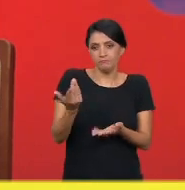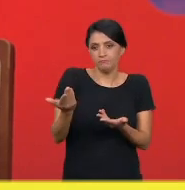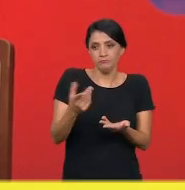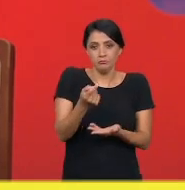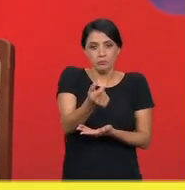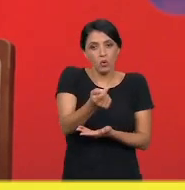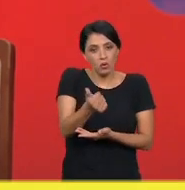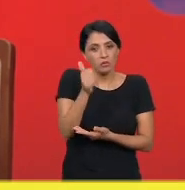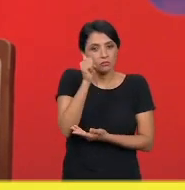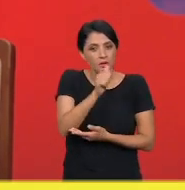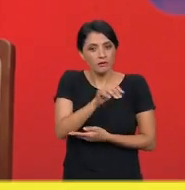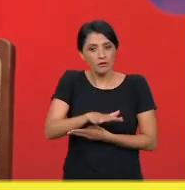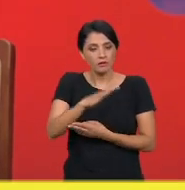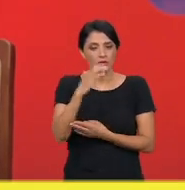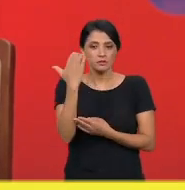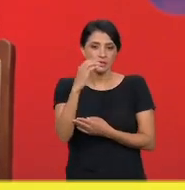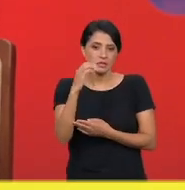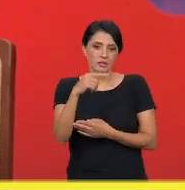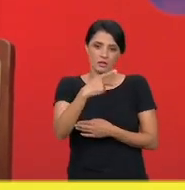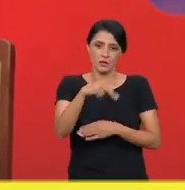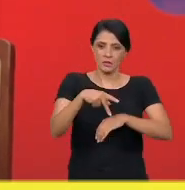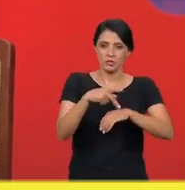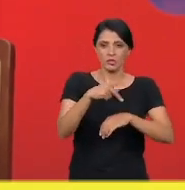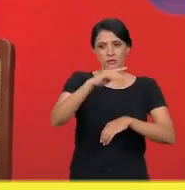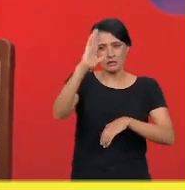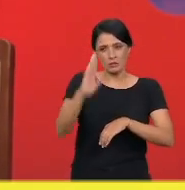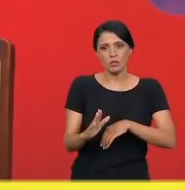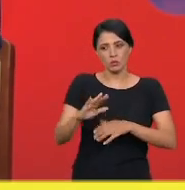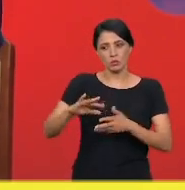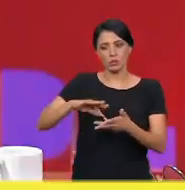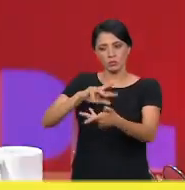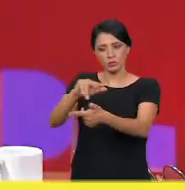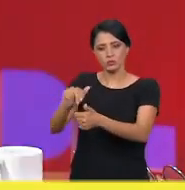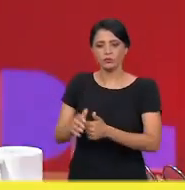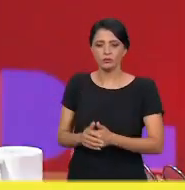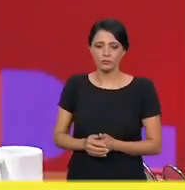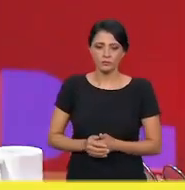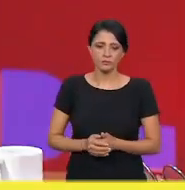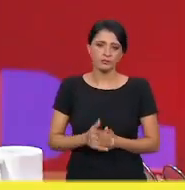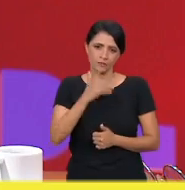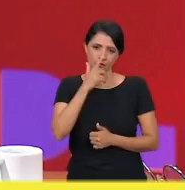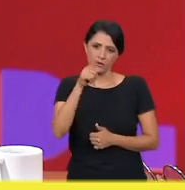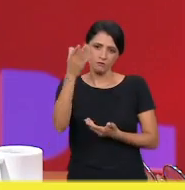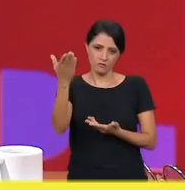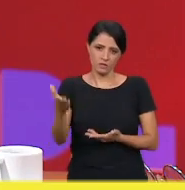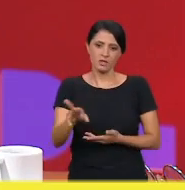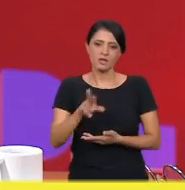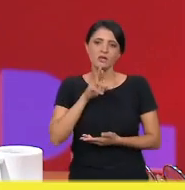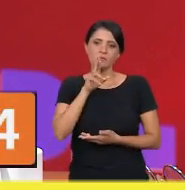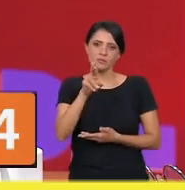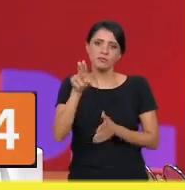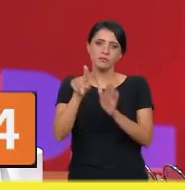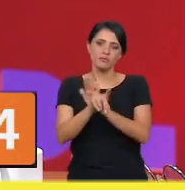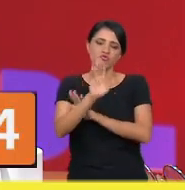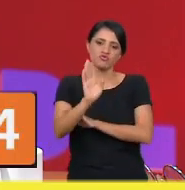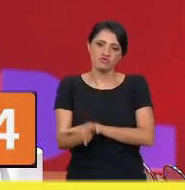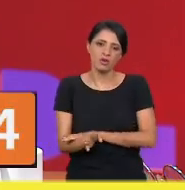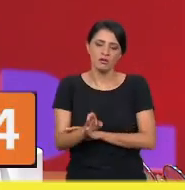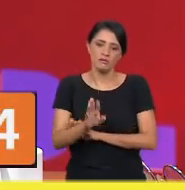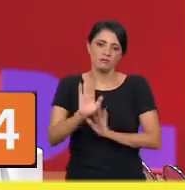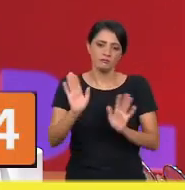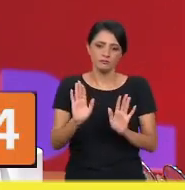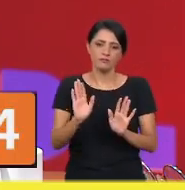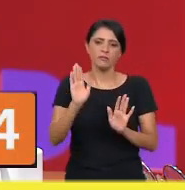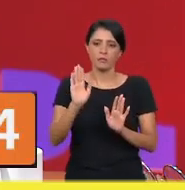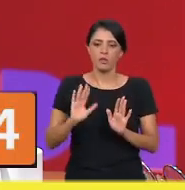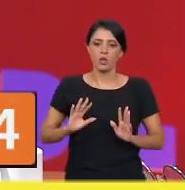na ciência. Não é só no Brasil, né? No mundo todo, né? No mundo todo. Eu acho que você respondeu a pergunta na pergunta.